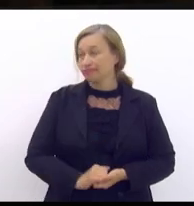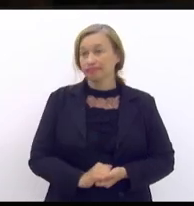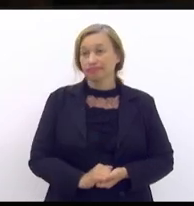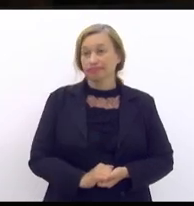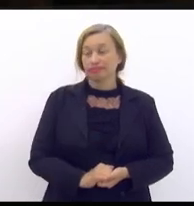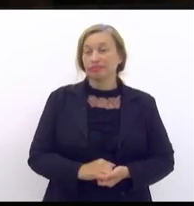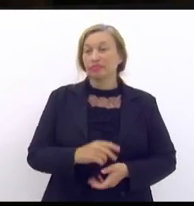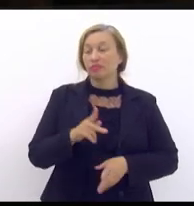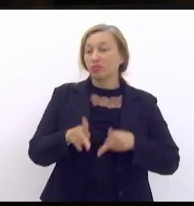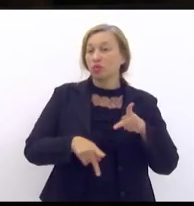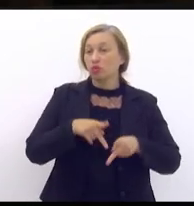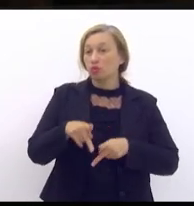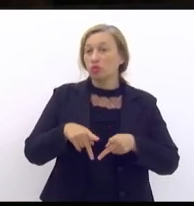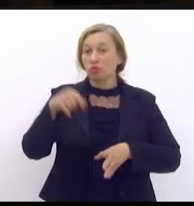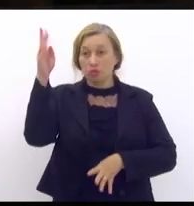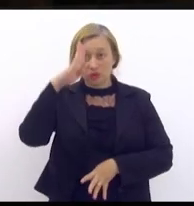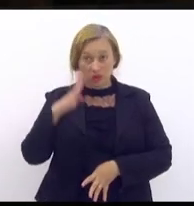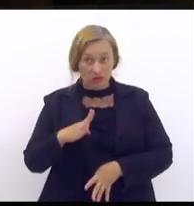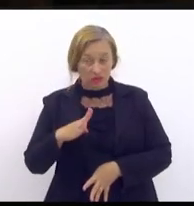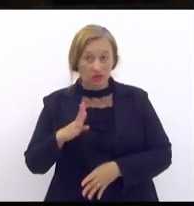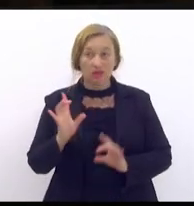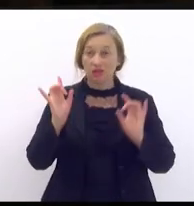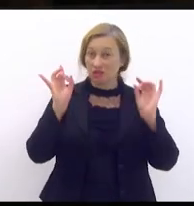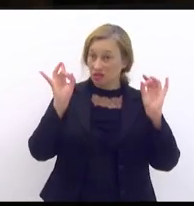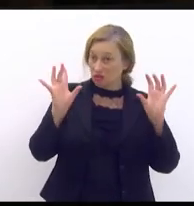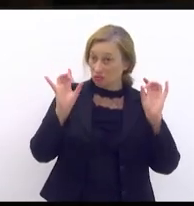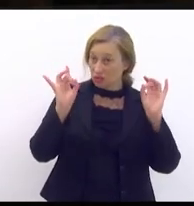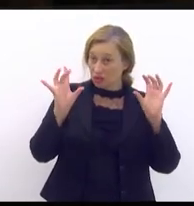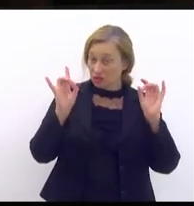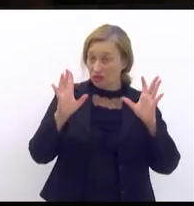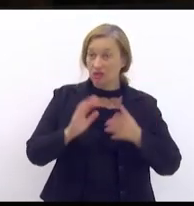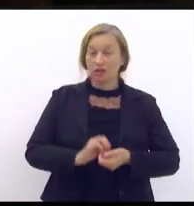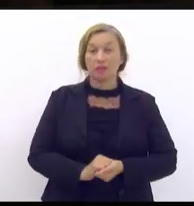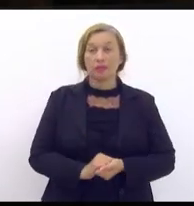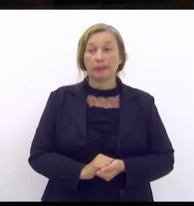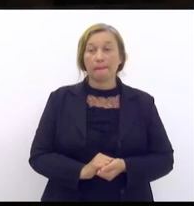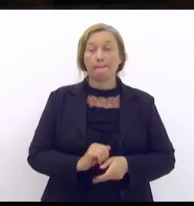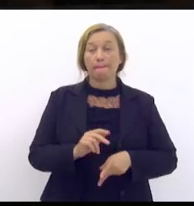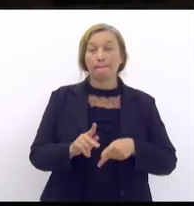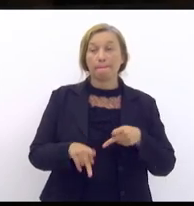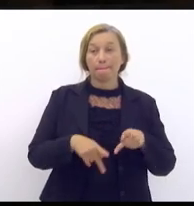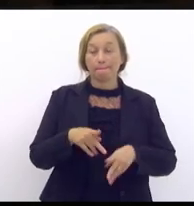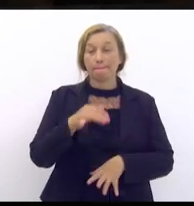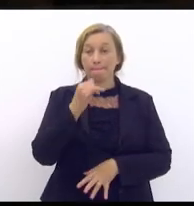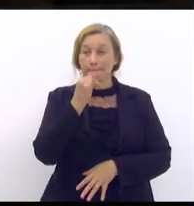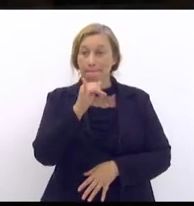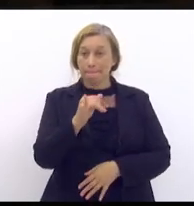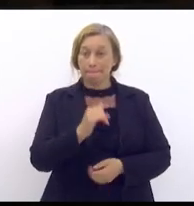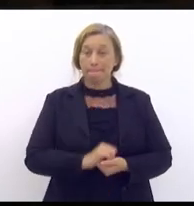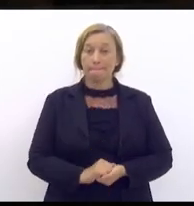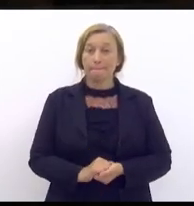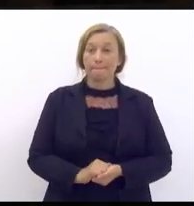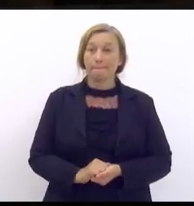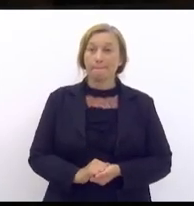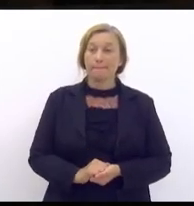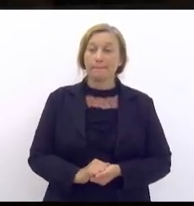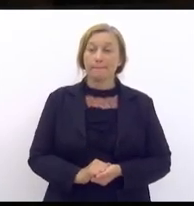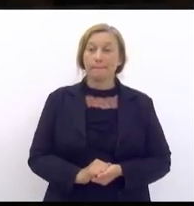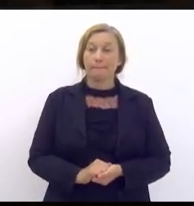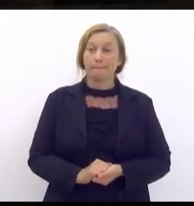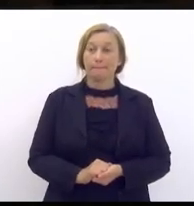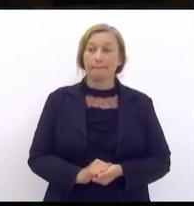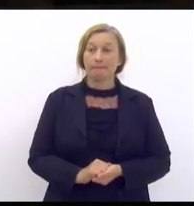a população brasileira, em especial para a população fluminense, no que diz